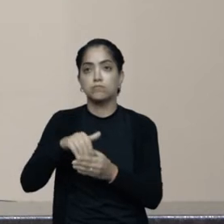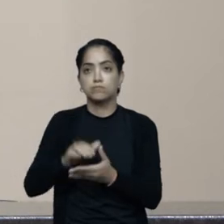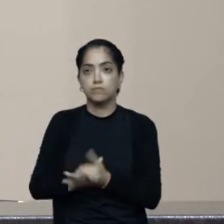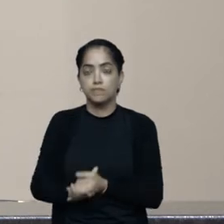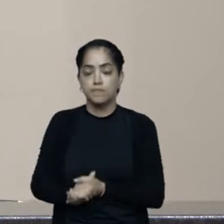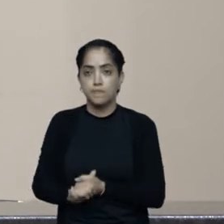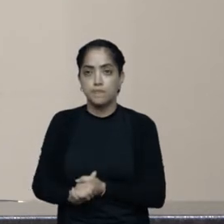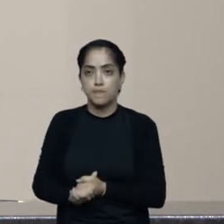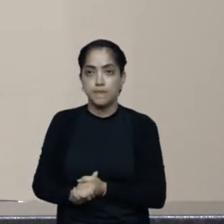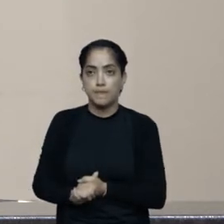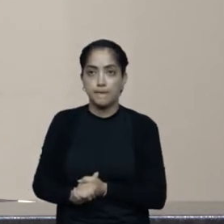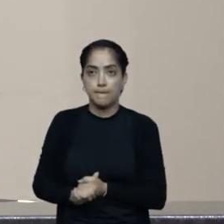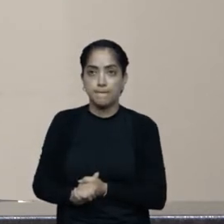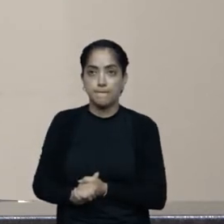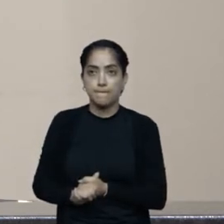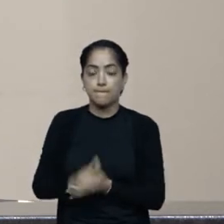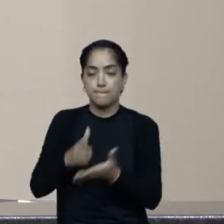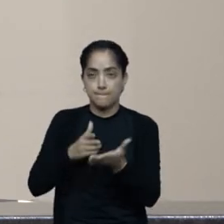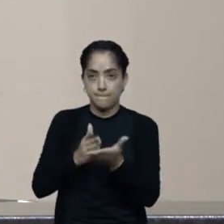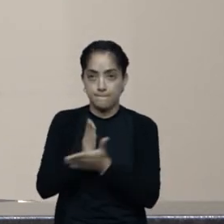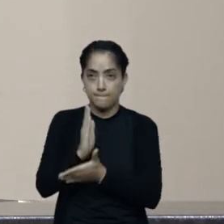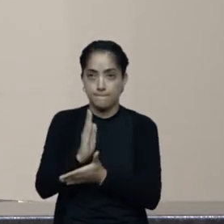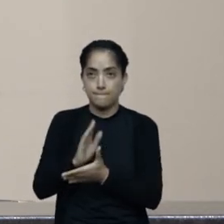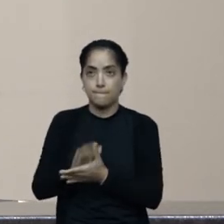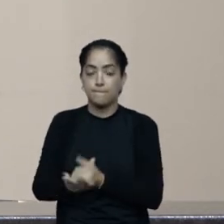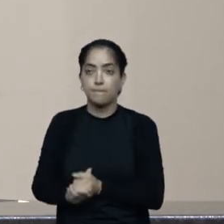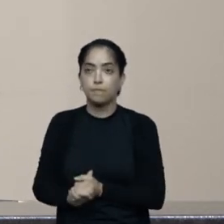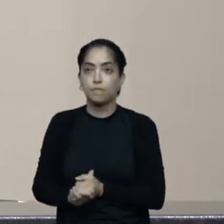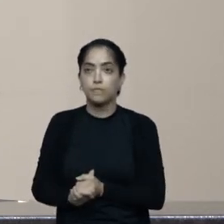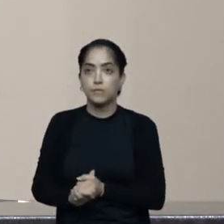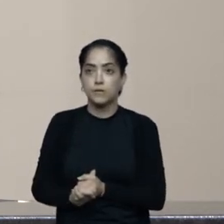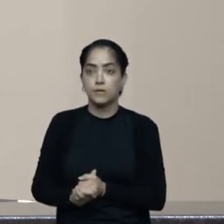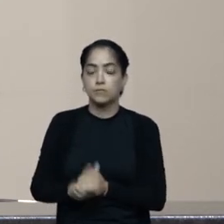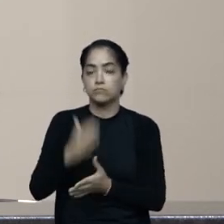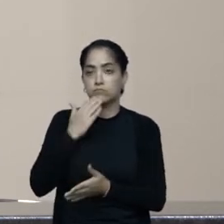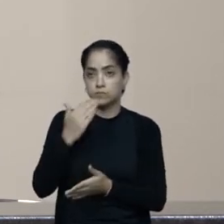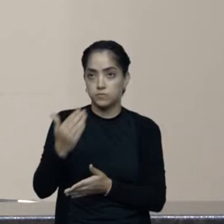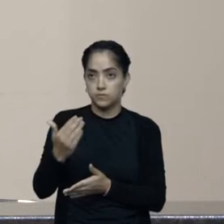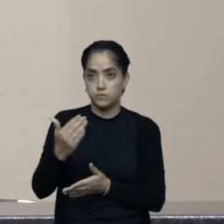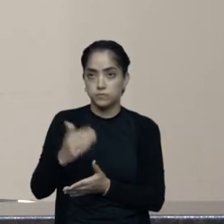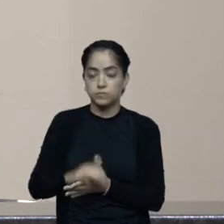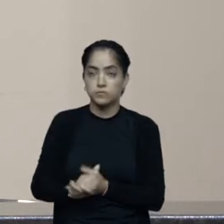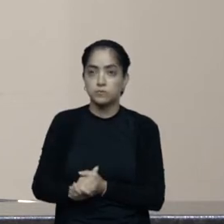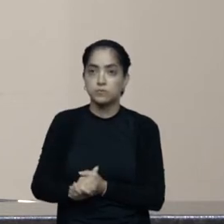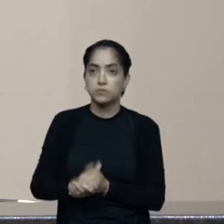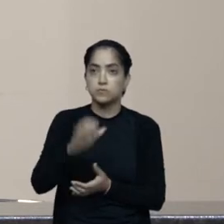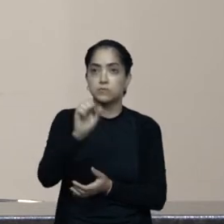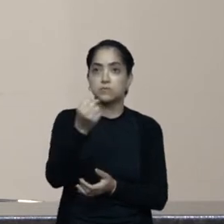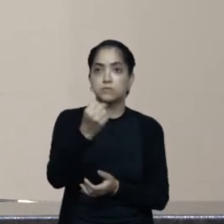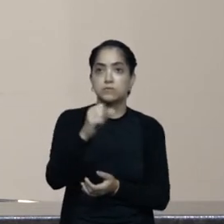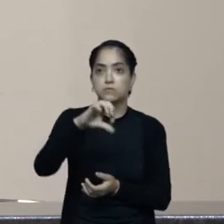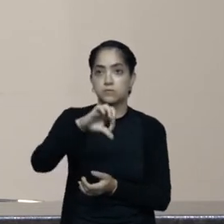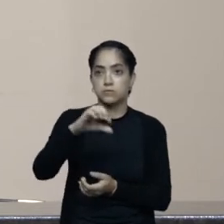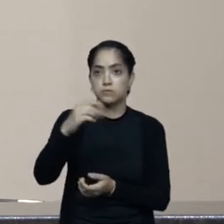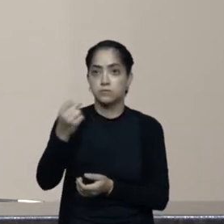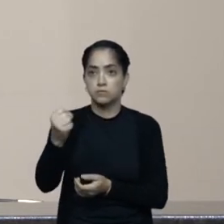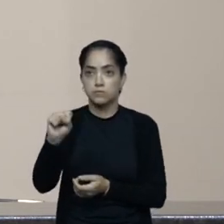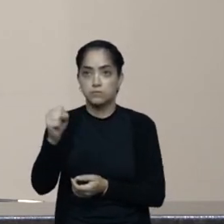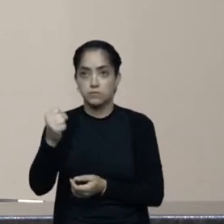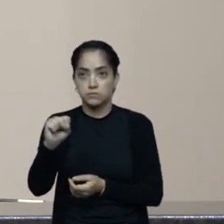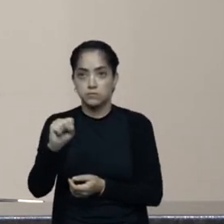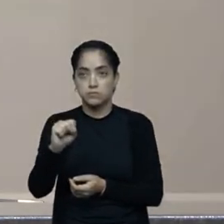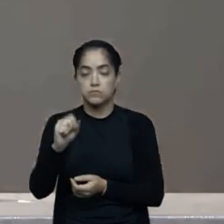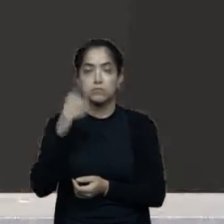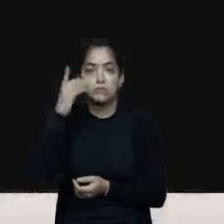em votação, aprovado. Requerimentos. Requerimento 898, deputado João